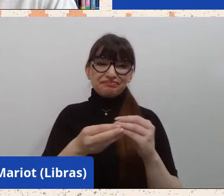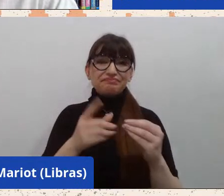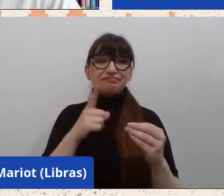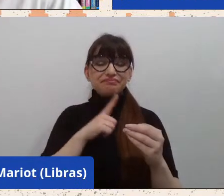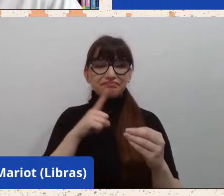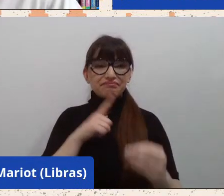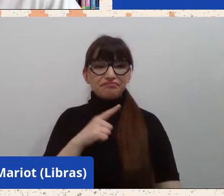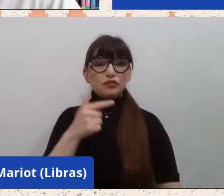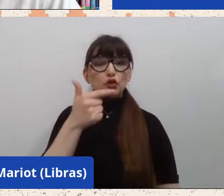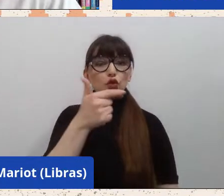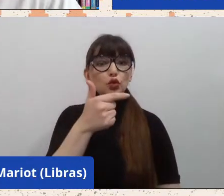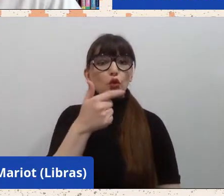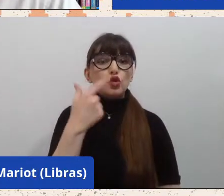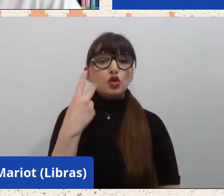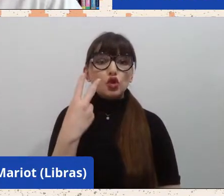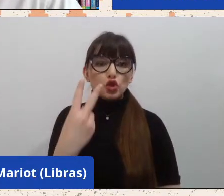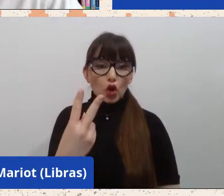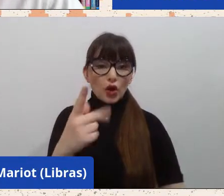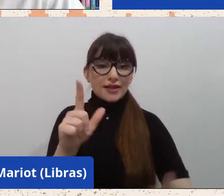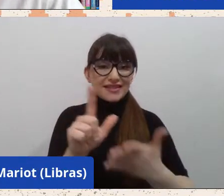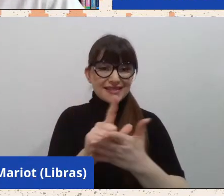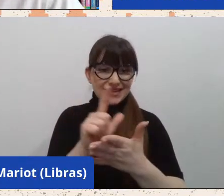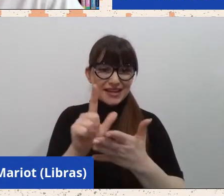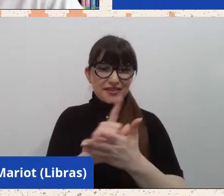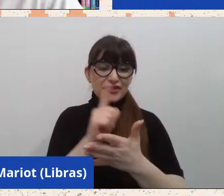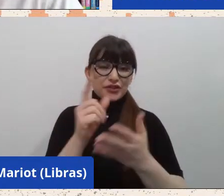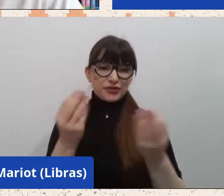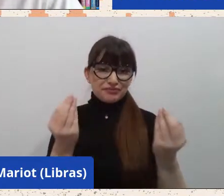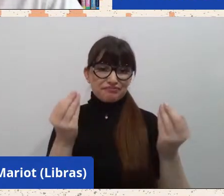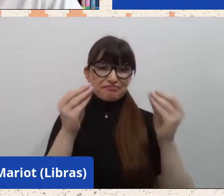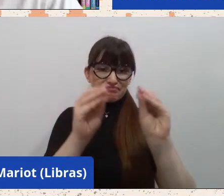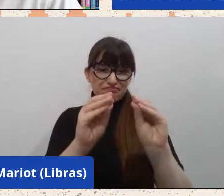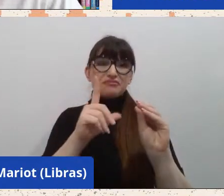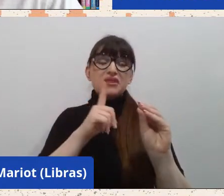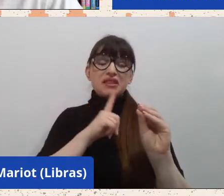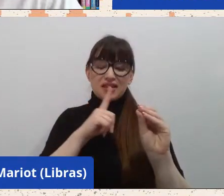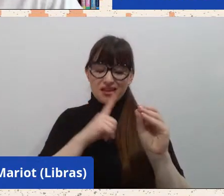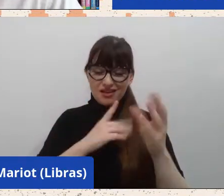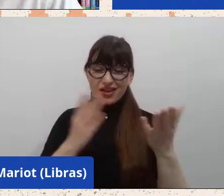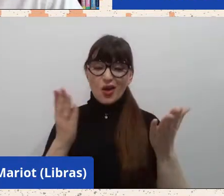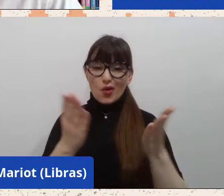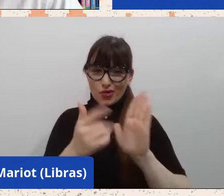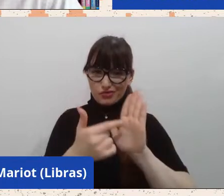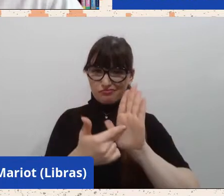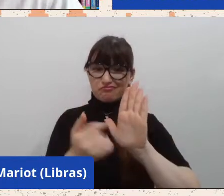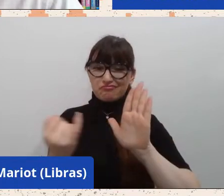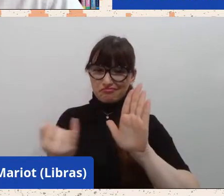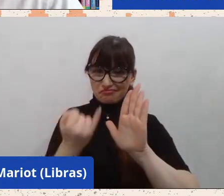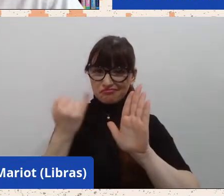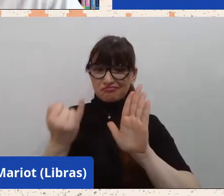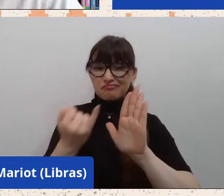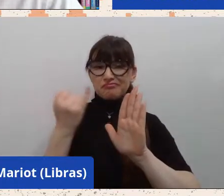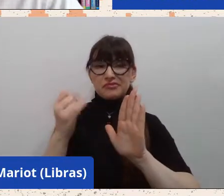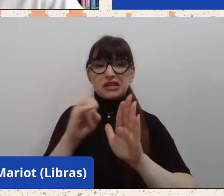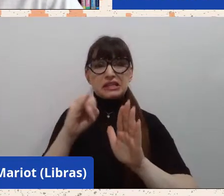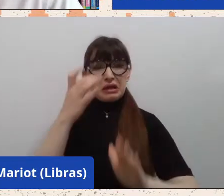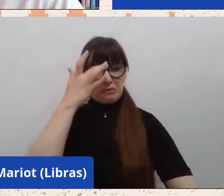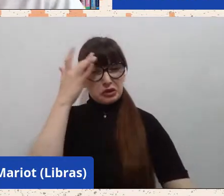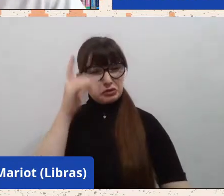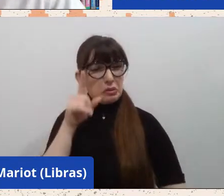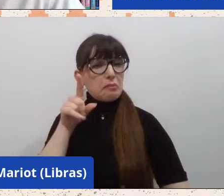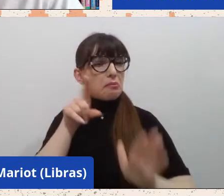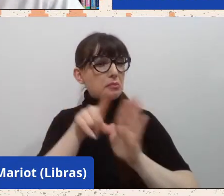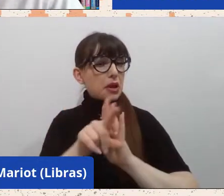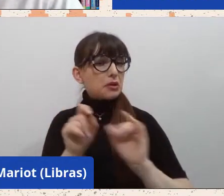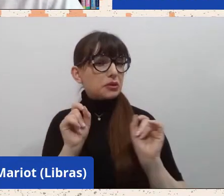ANPEd. Então, hoje, felizmente, nós temos o que mostrar, sabe, Geovana? Então, se alguém pergunta o